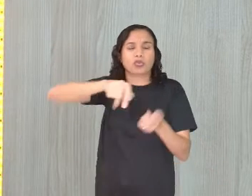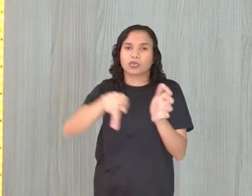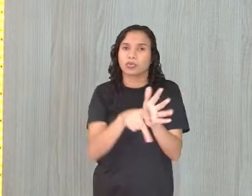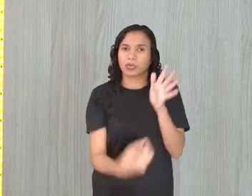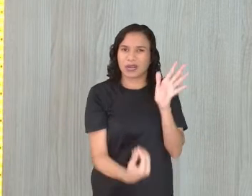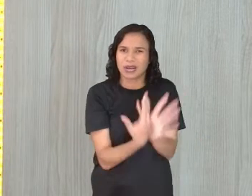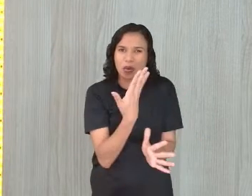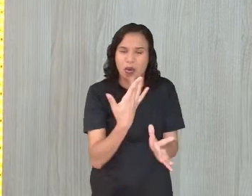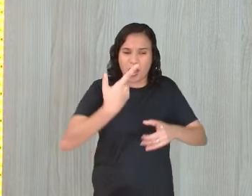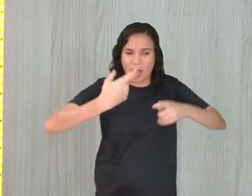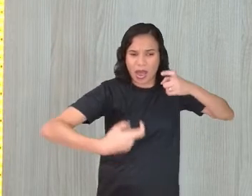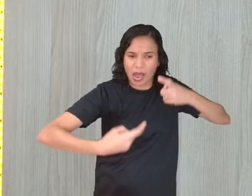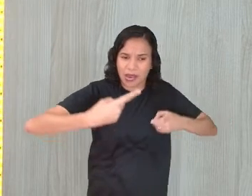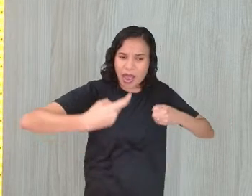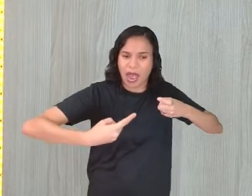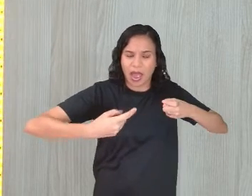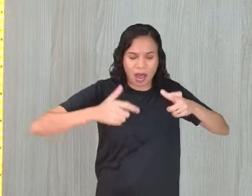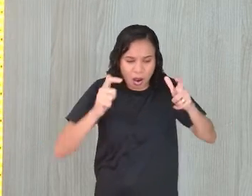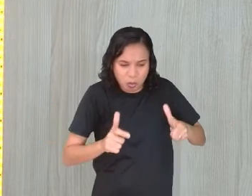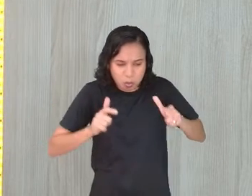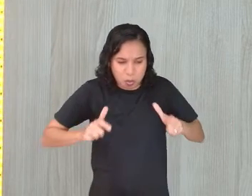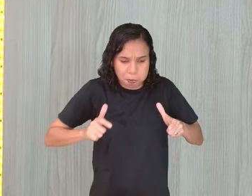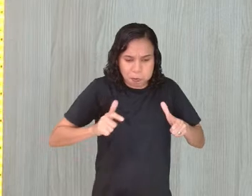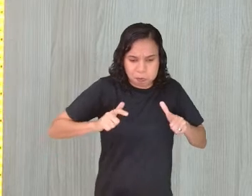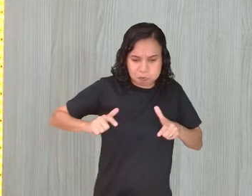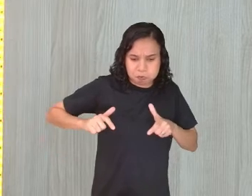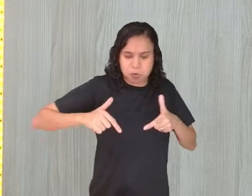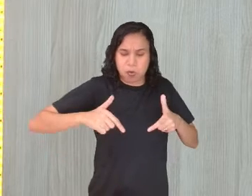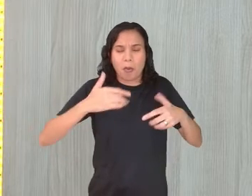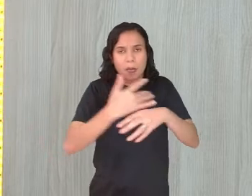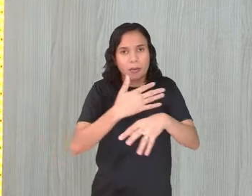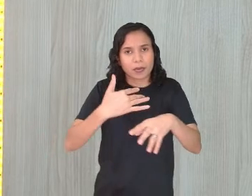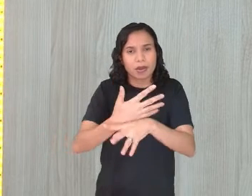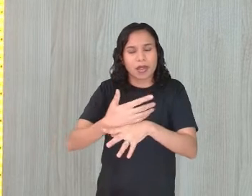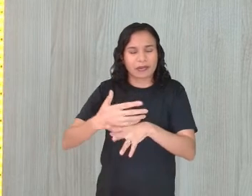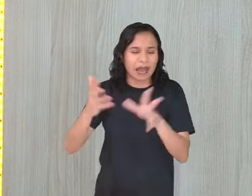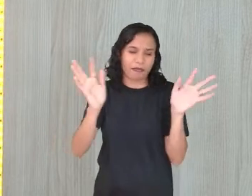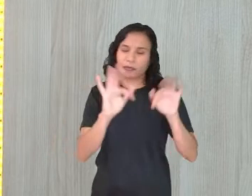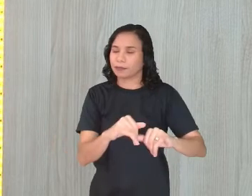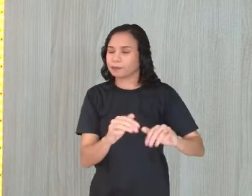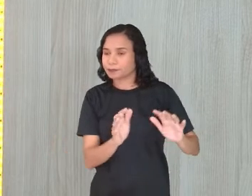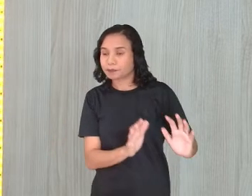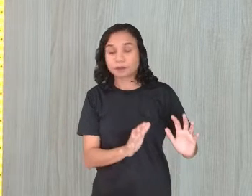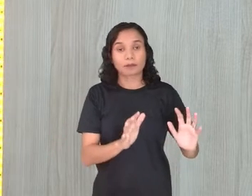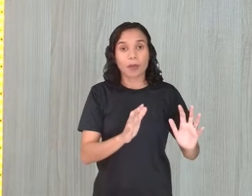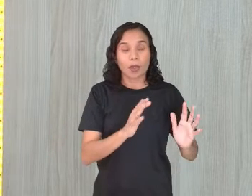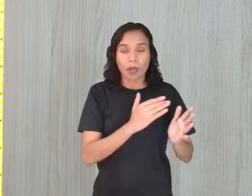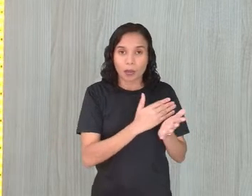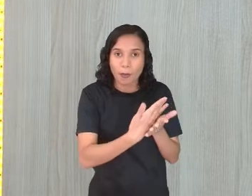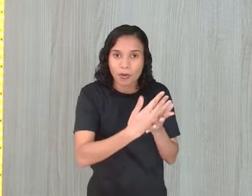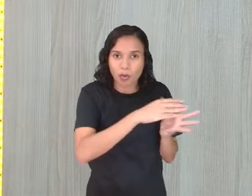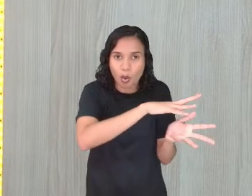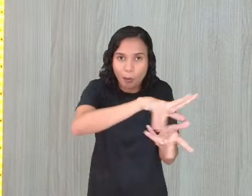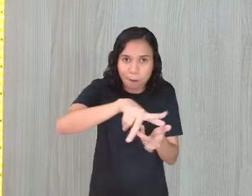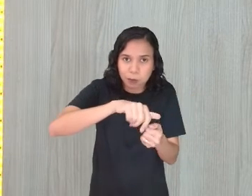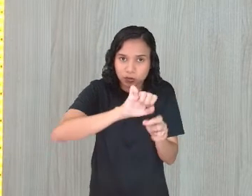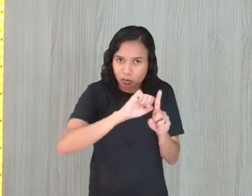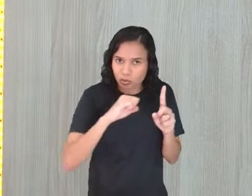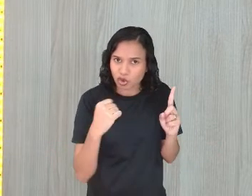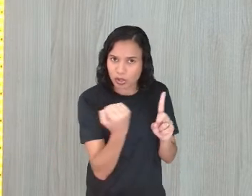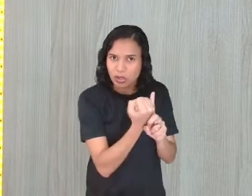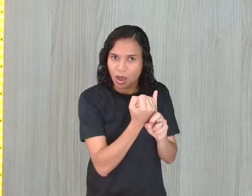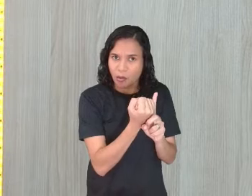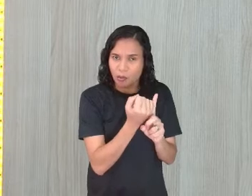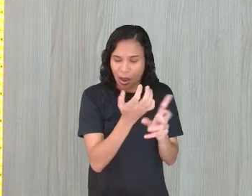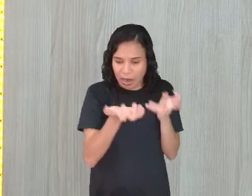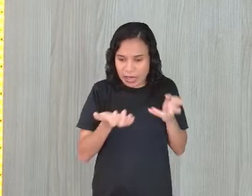as guerras por territórios, né? Por cidades, por rios, enfim. Começamos a ter a escravização do